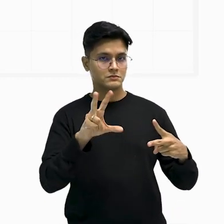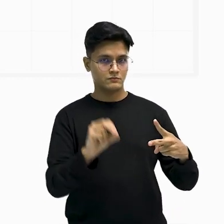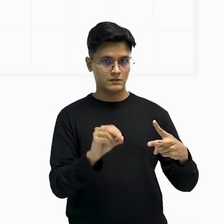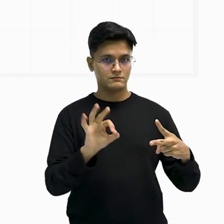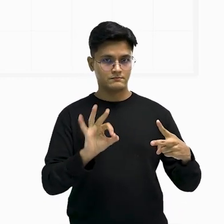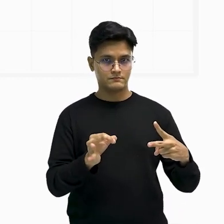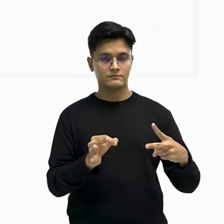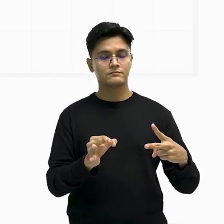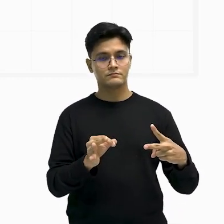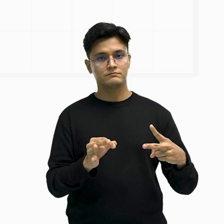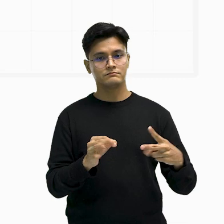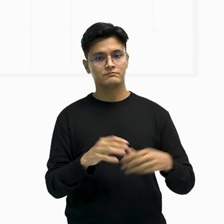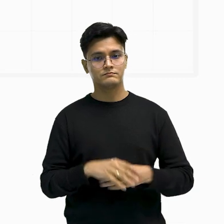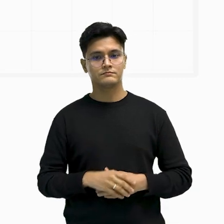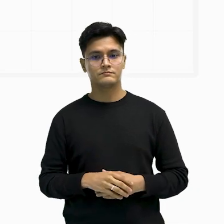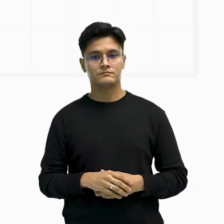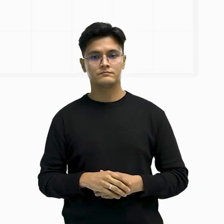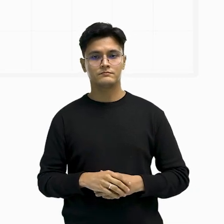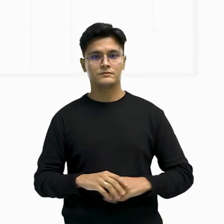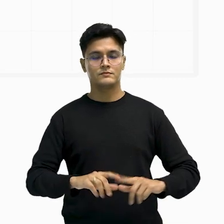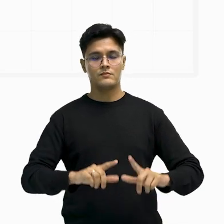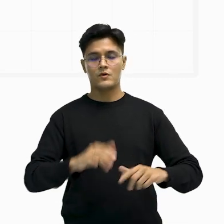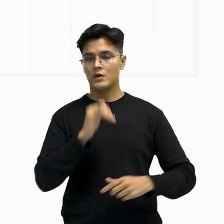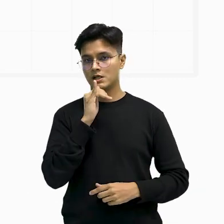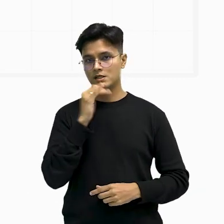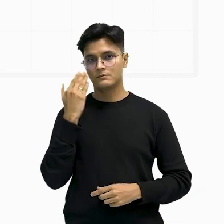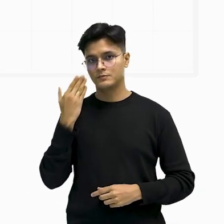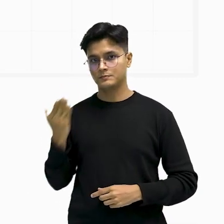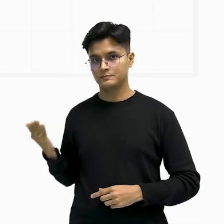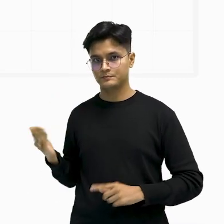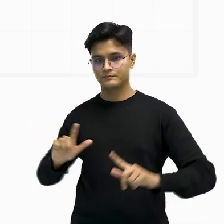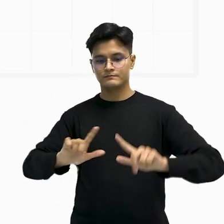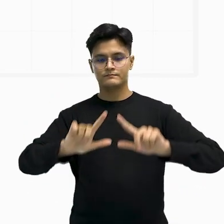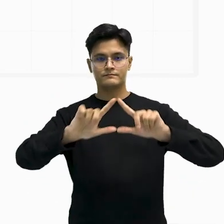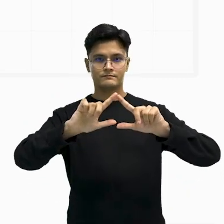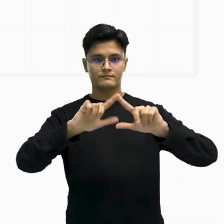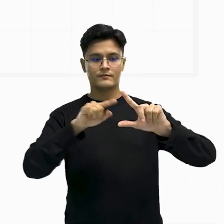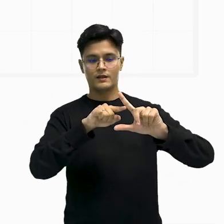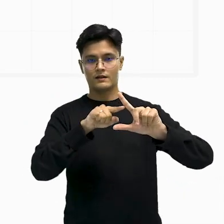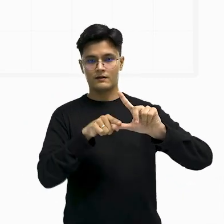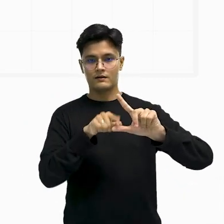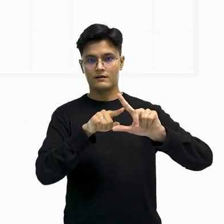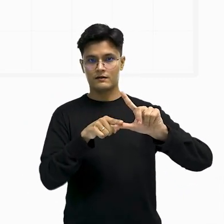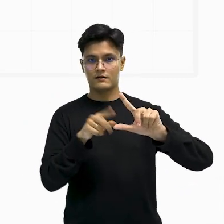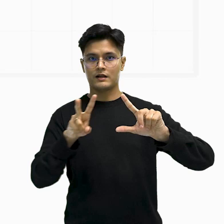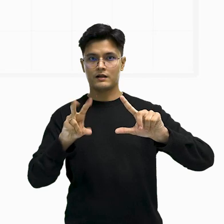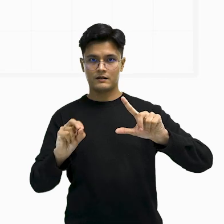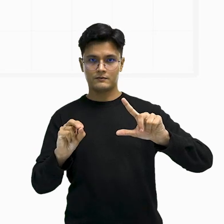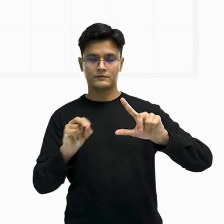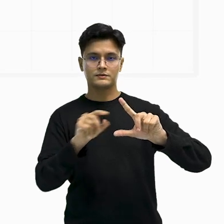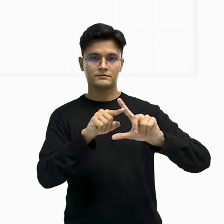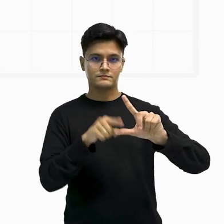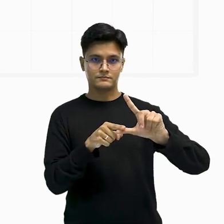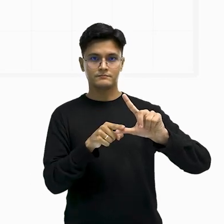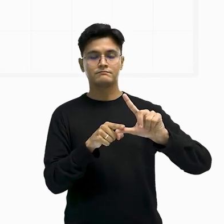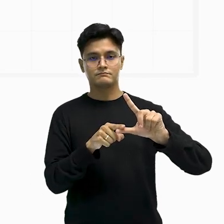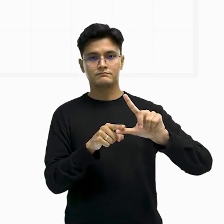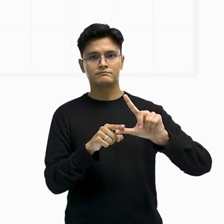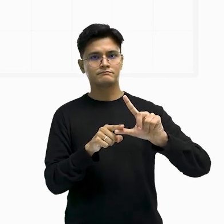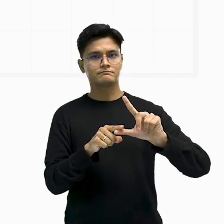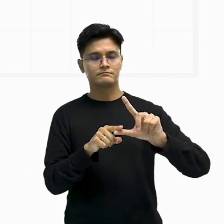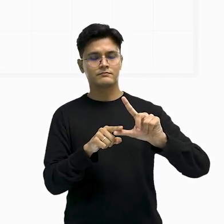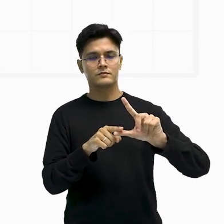colocar aqui nessa parte, tá? Já que a posição ela não vai influenciar muita coisa aqui. Então vamos supor